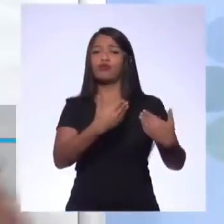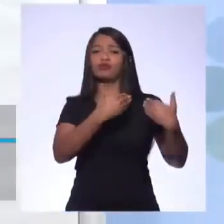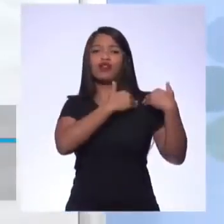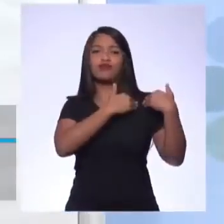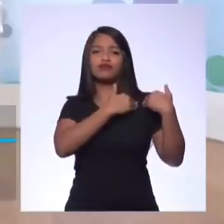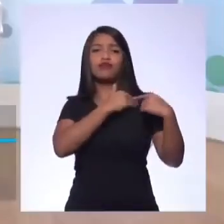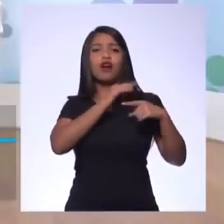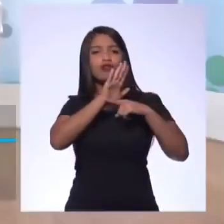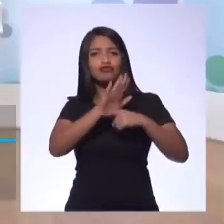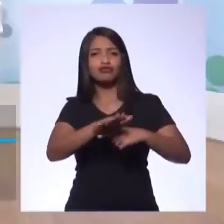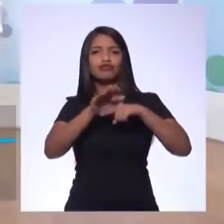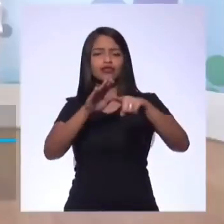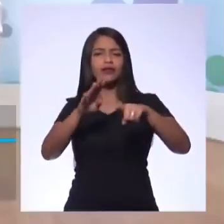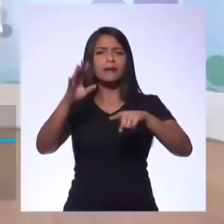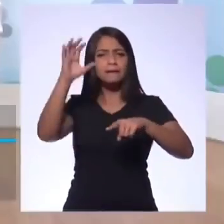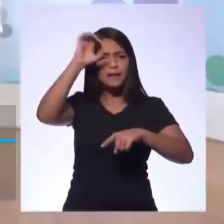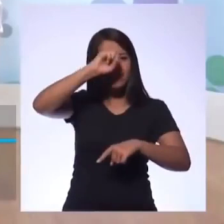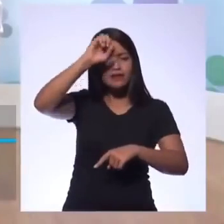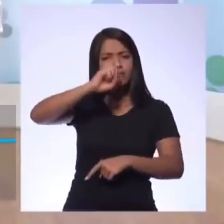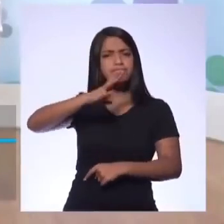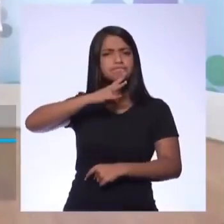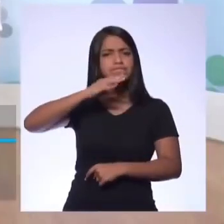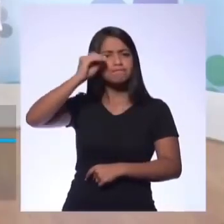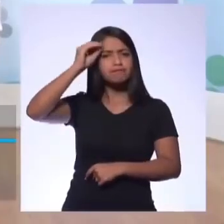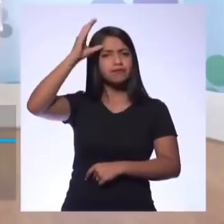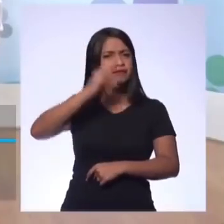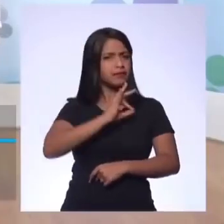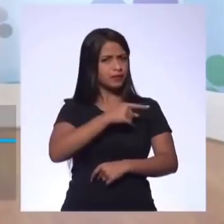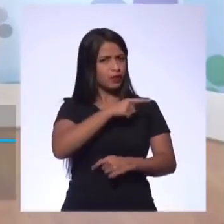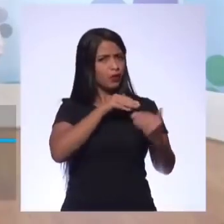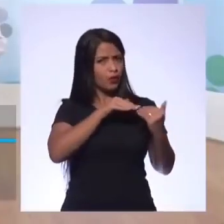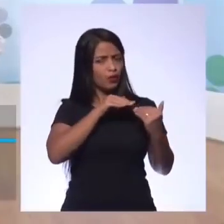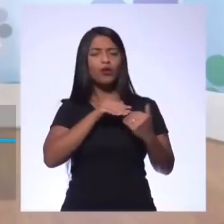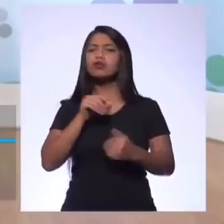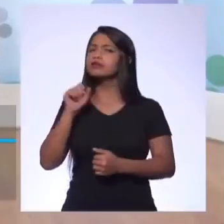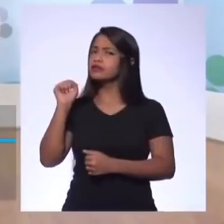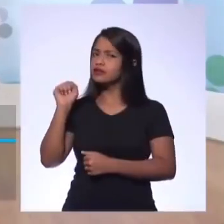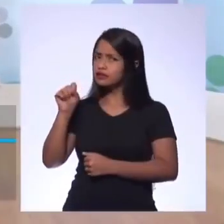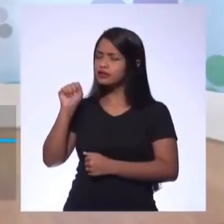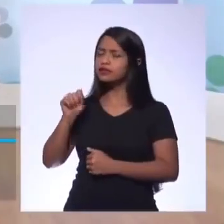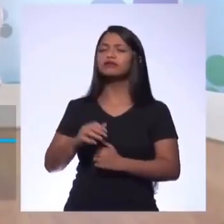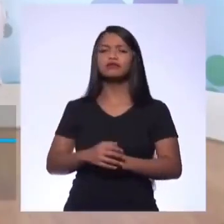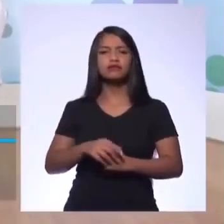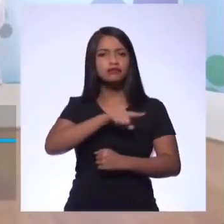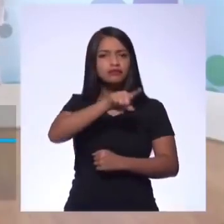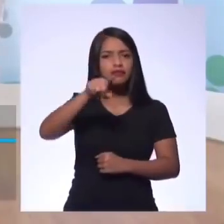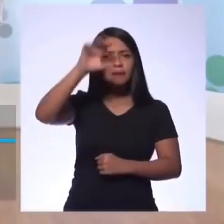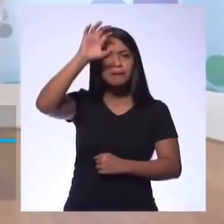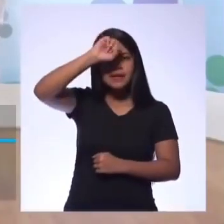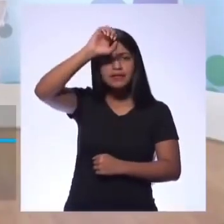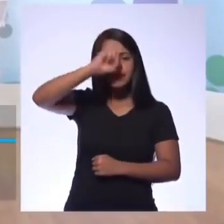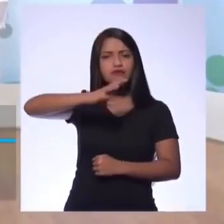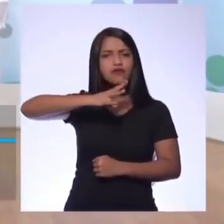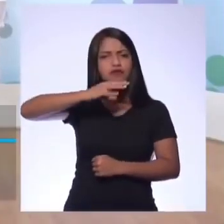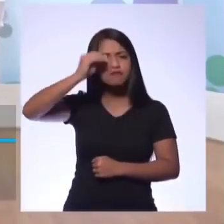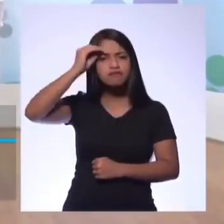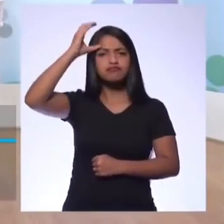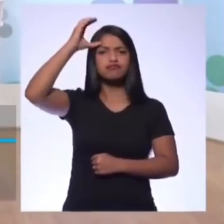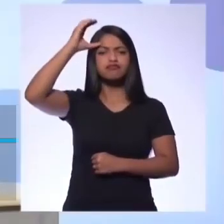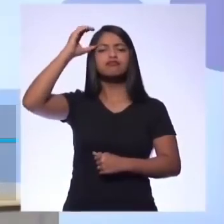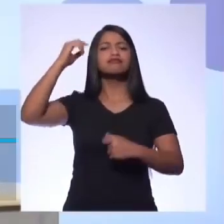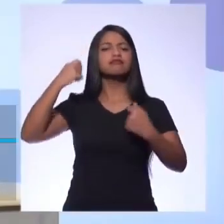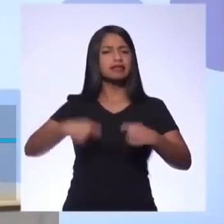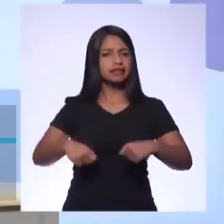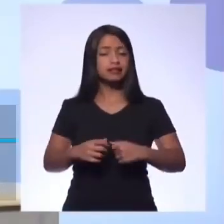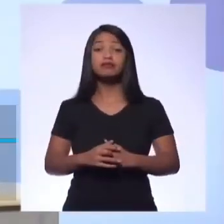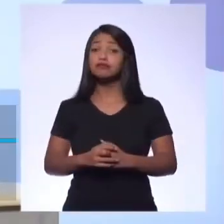o professor Edjoel, a gente compartilha essa ideia, não é, Ed? Sim. O conhecimento tem que chegar até você. De alguma forma tem que chegar. Conhecimento é